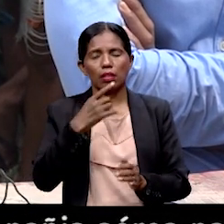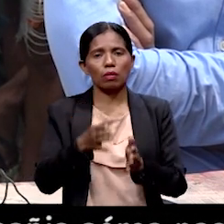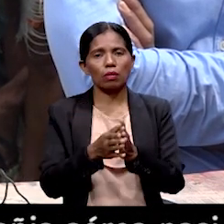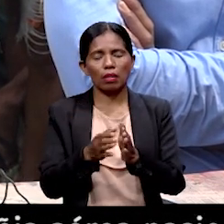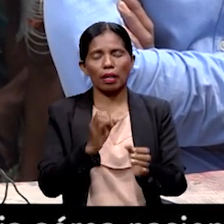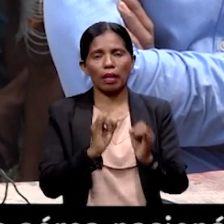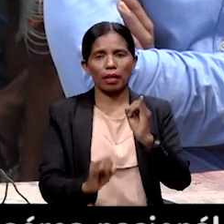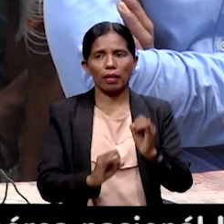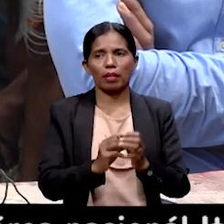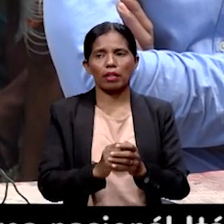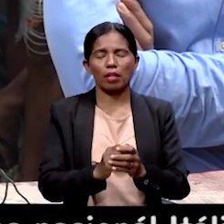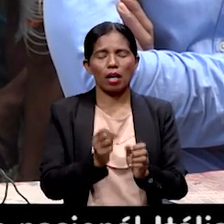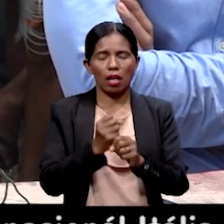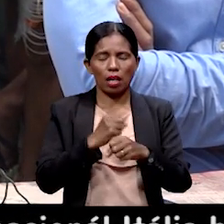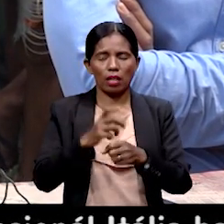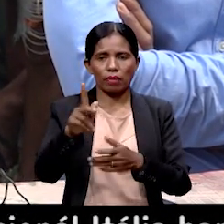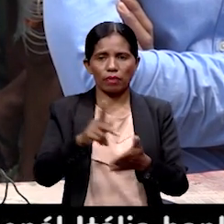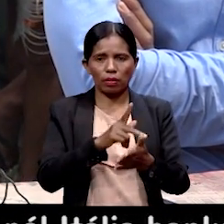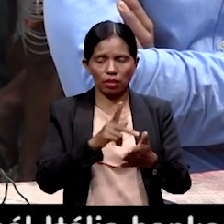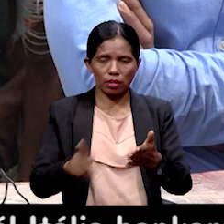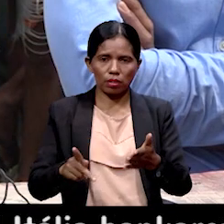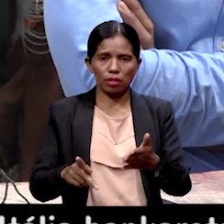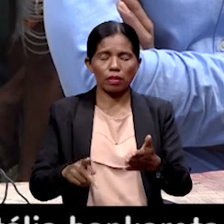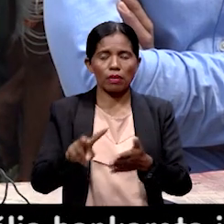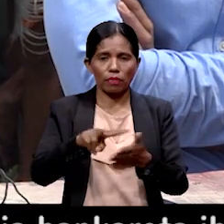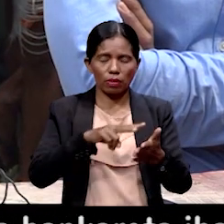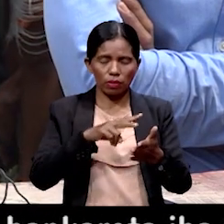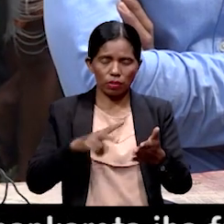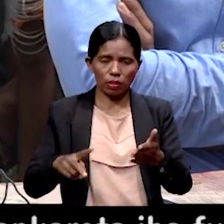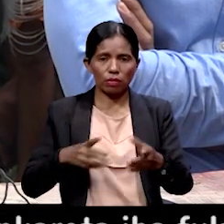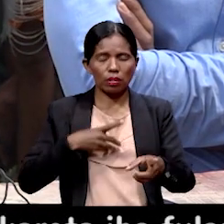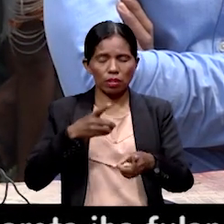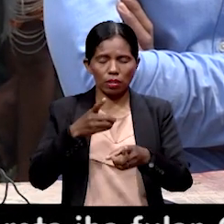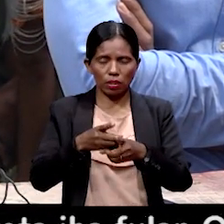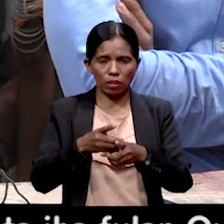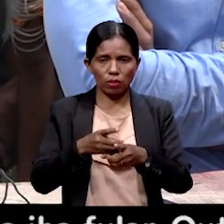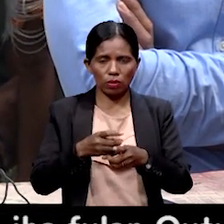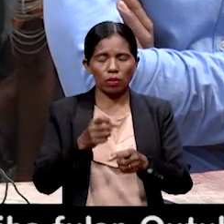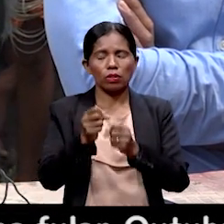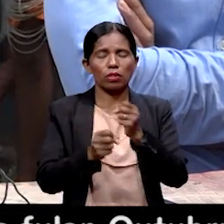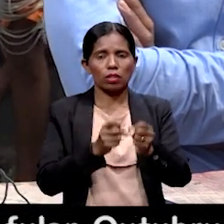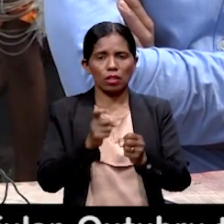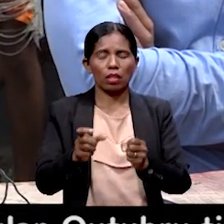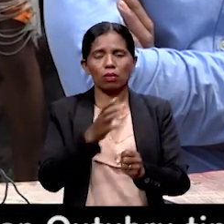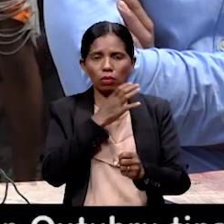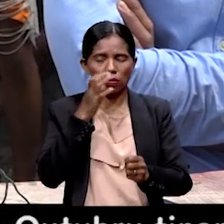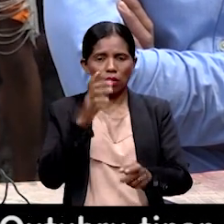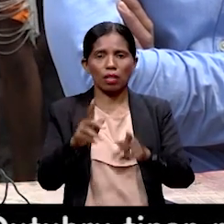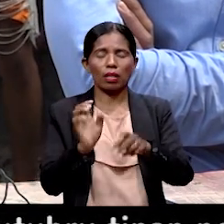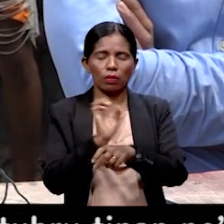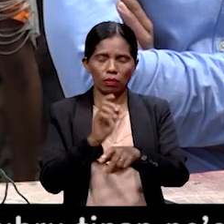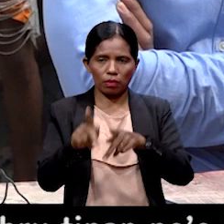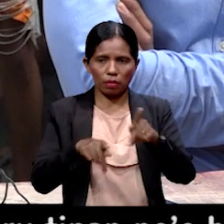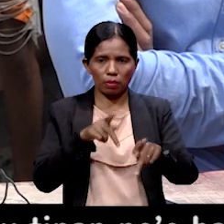cometa violação, acto de violação de direito social, política, cultura, não economia cidadão sirenian. O sumas